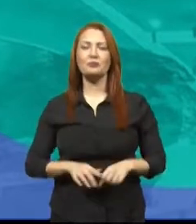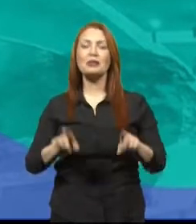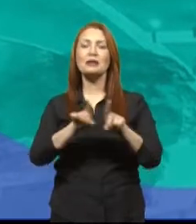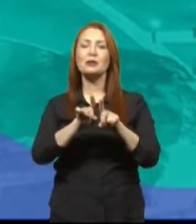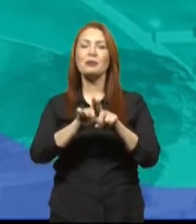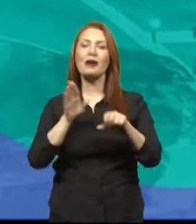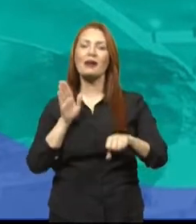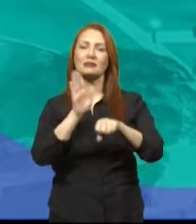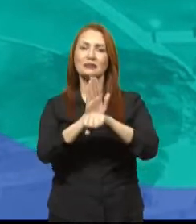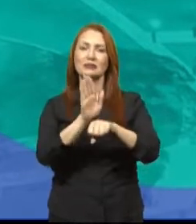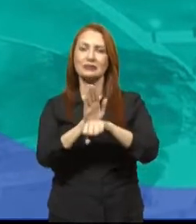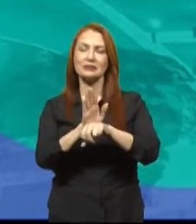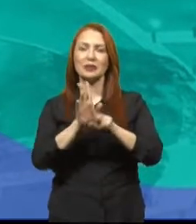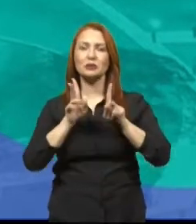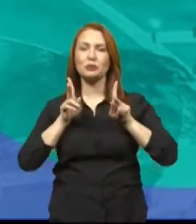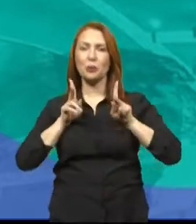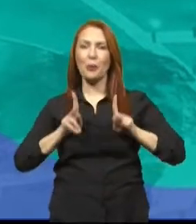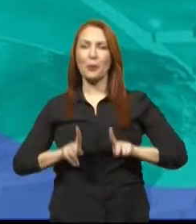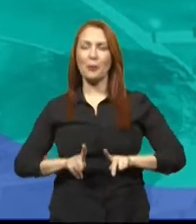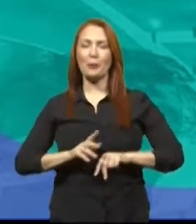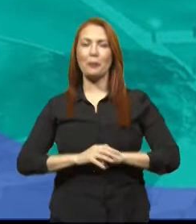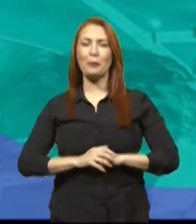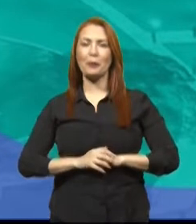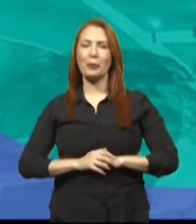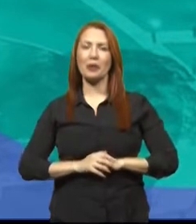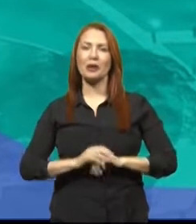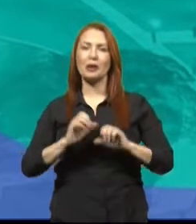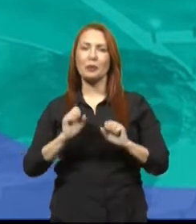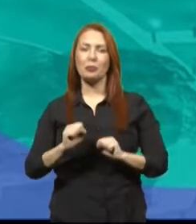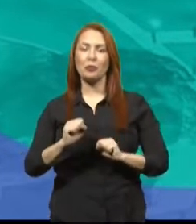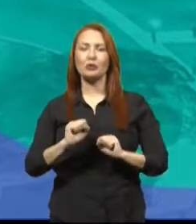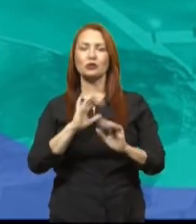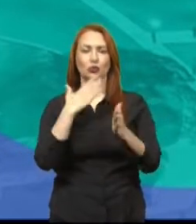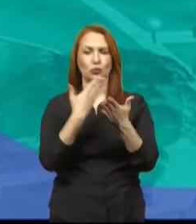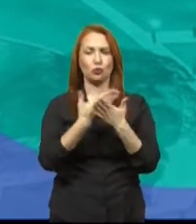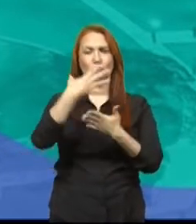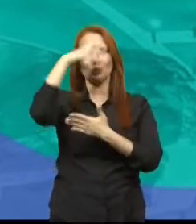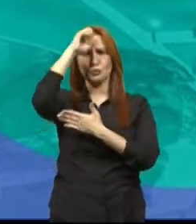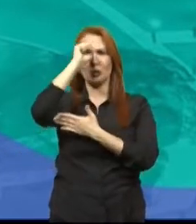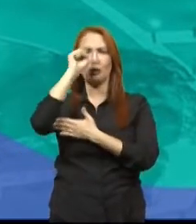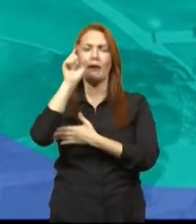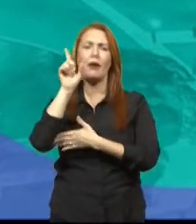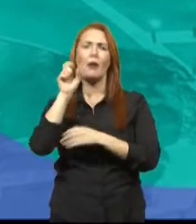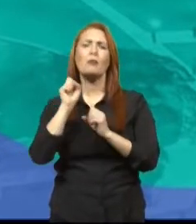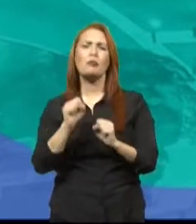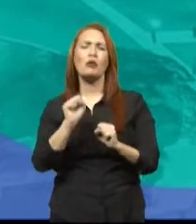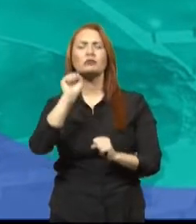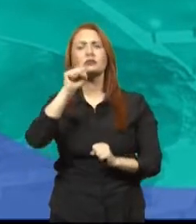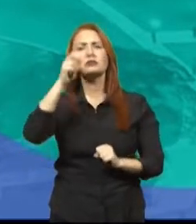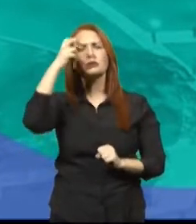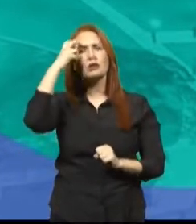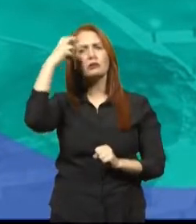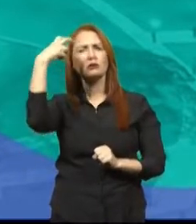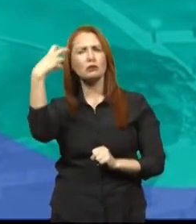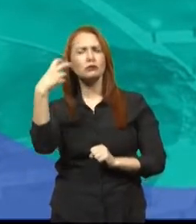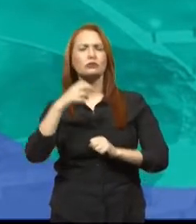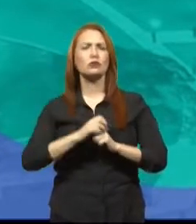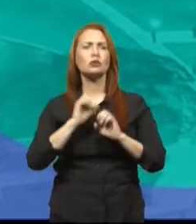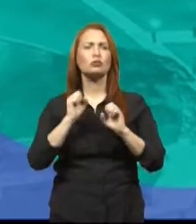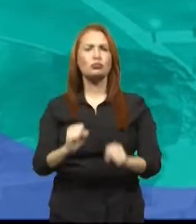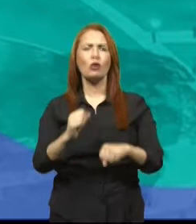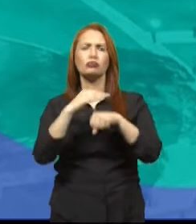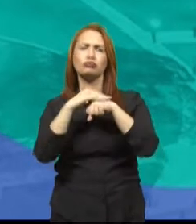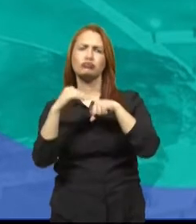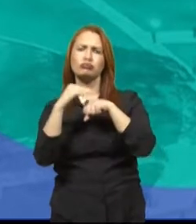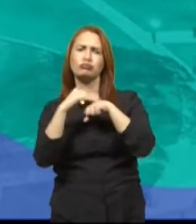pessoais de ensino-aprendizagem, eles podem ser inteligentes, eles podem ser afetivos, eles podem quebrar